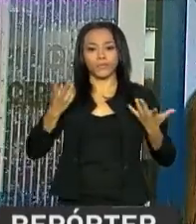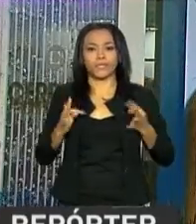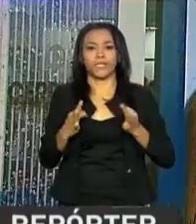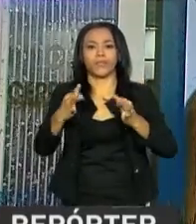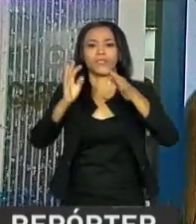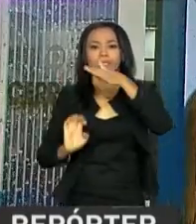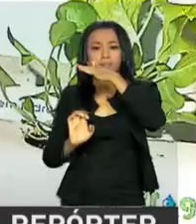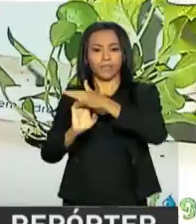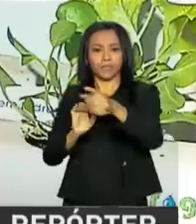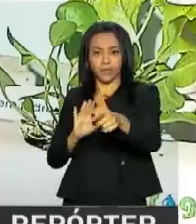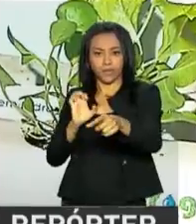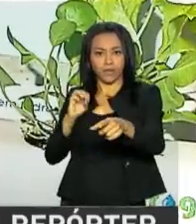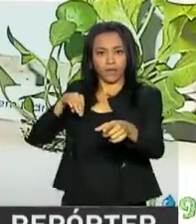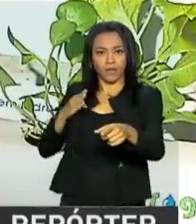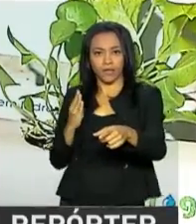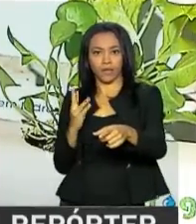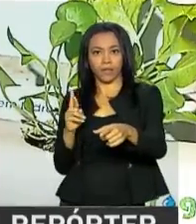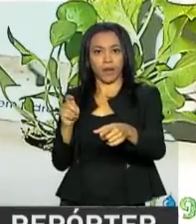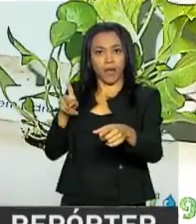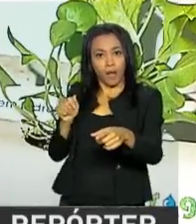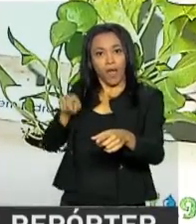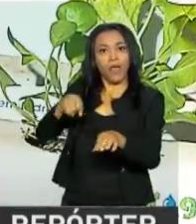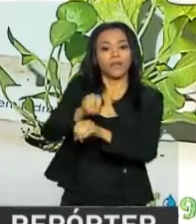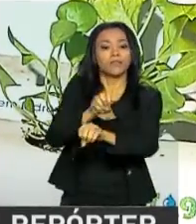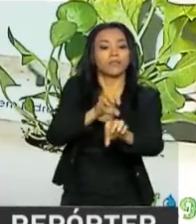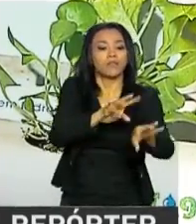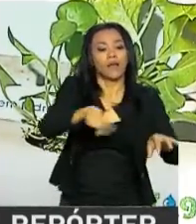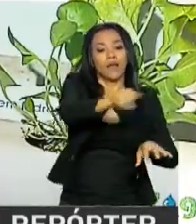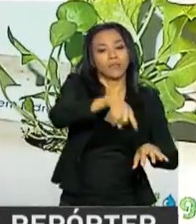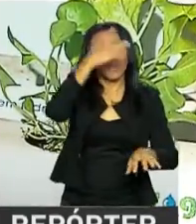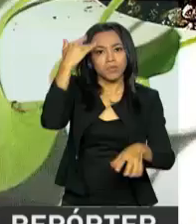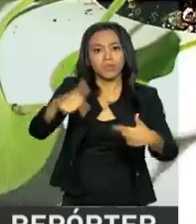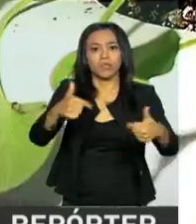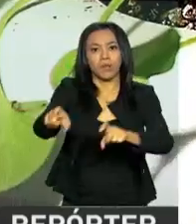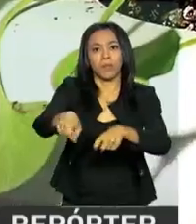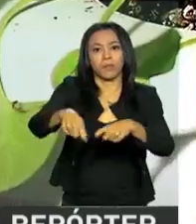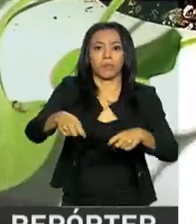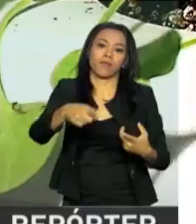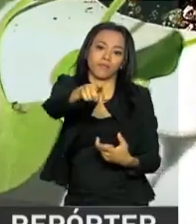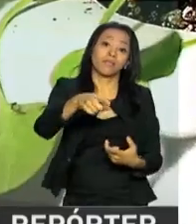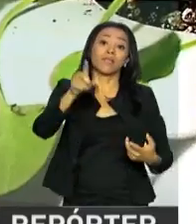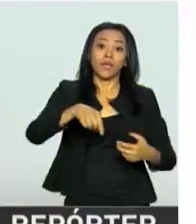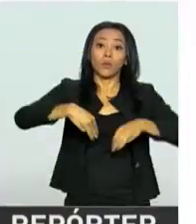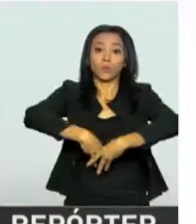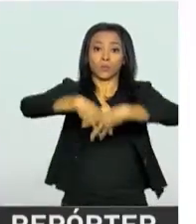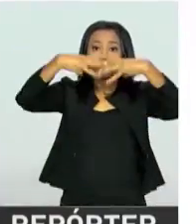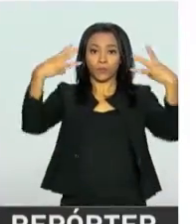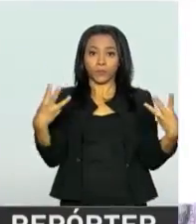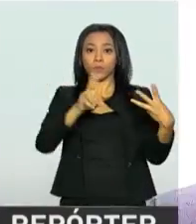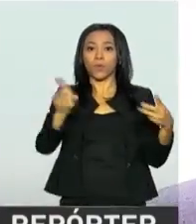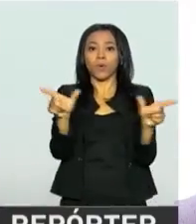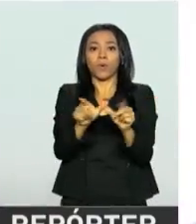embrapa são repassadas aos agricultores por meio do serviço nacional de aprendizagem rural o senar a gente